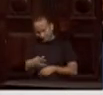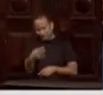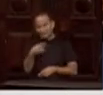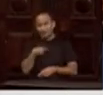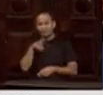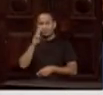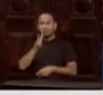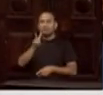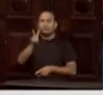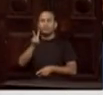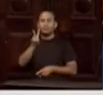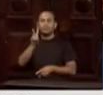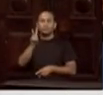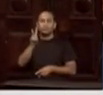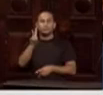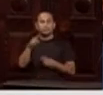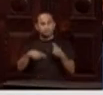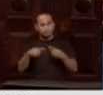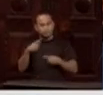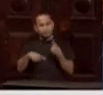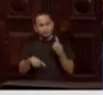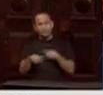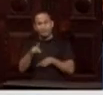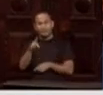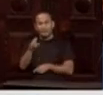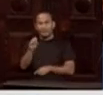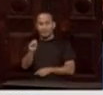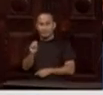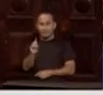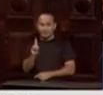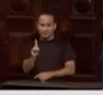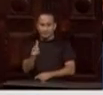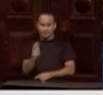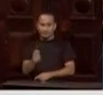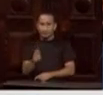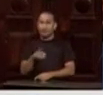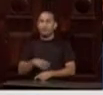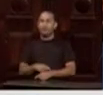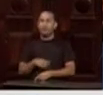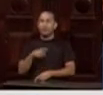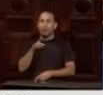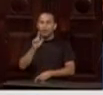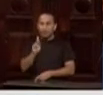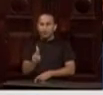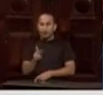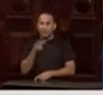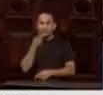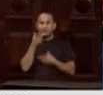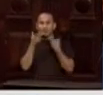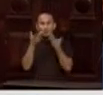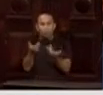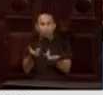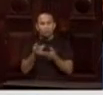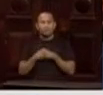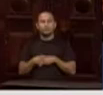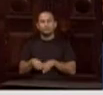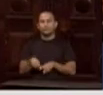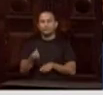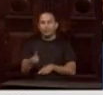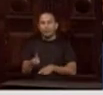na visão do líder do PSDB, o deputado Luiz Paulo, nas suas palavras, nas suas colocações, concordo com ele,